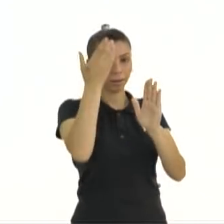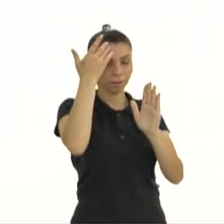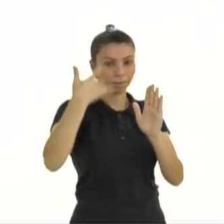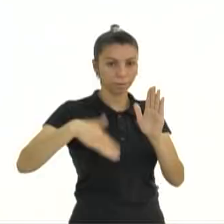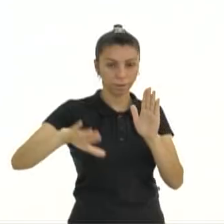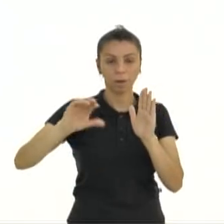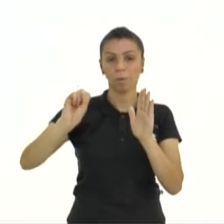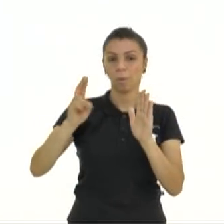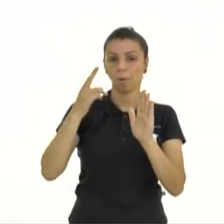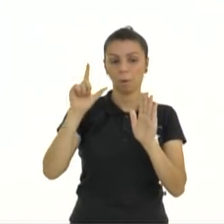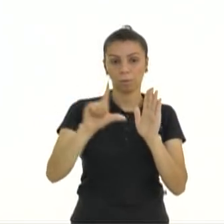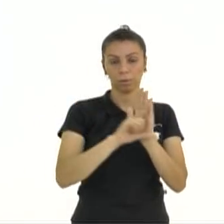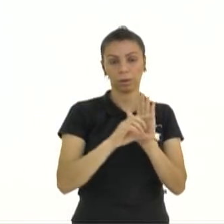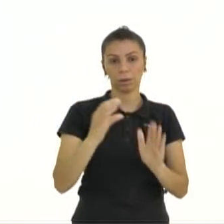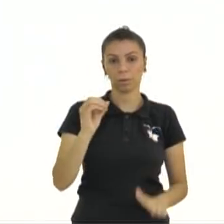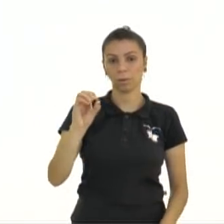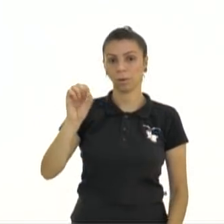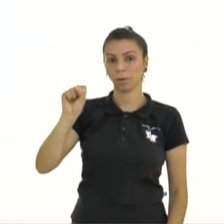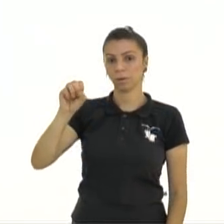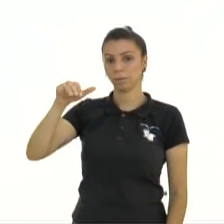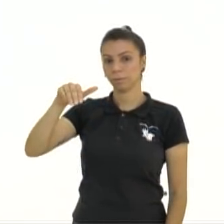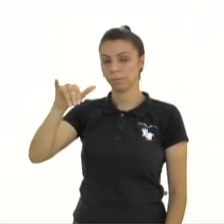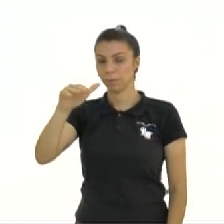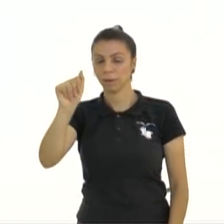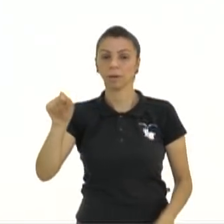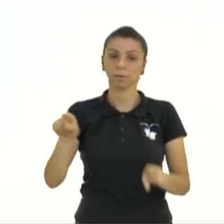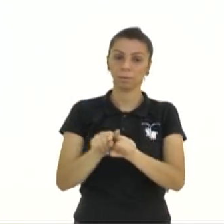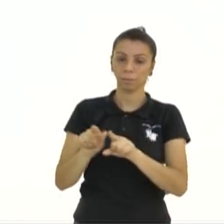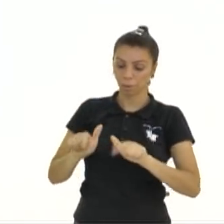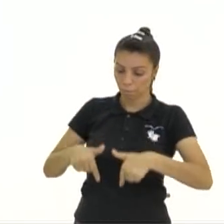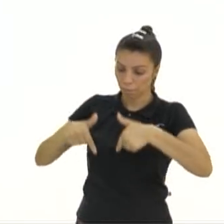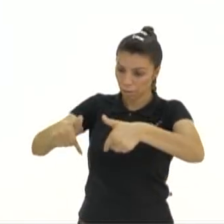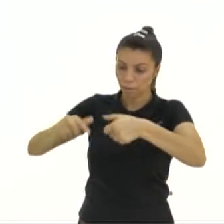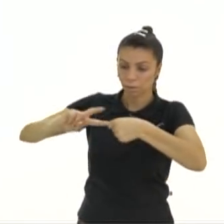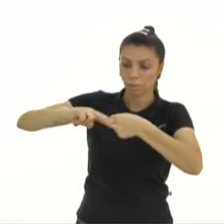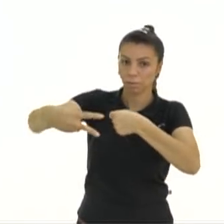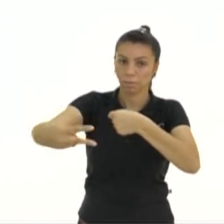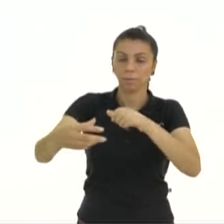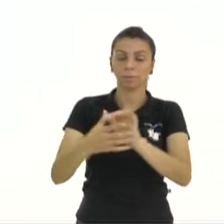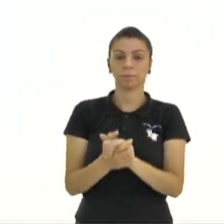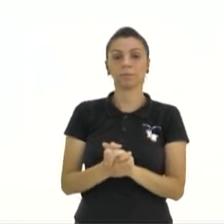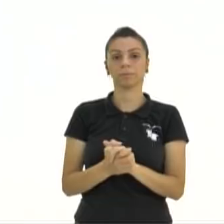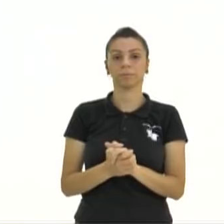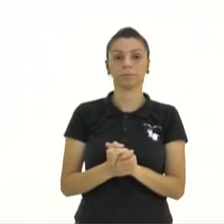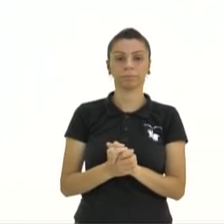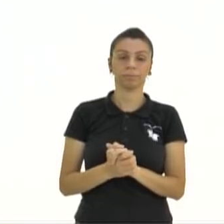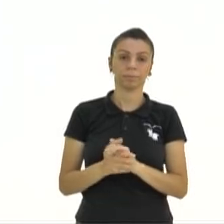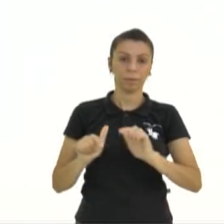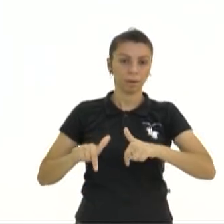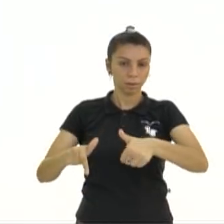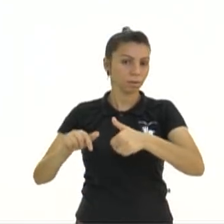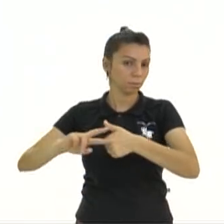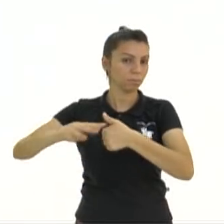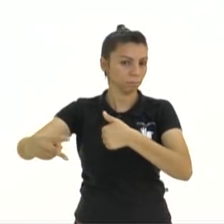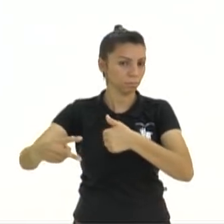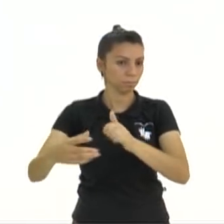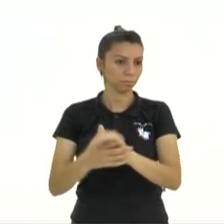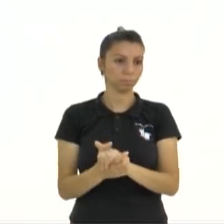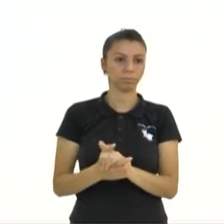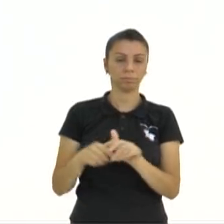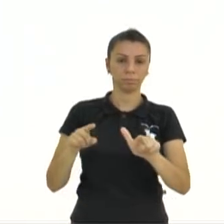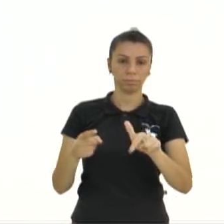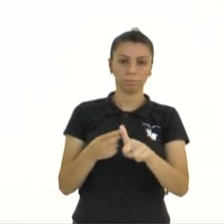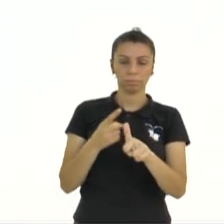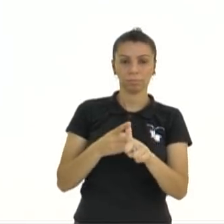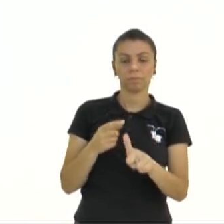cósmica. E também é uma ação que gera uma consequência. Funciona com lei de ação e reação. A. Karma.